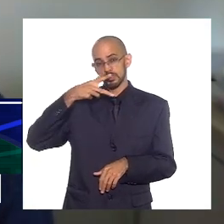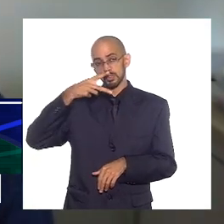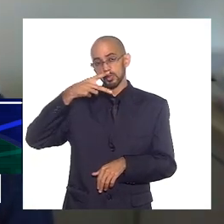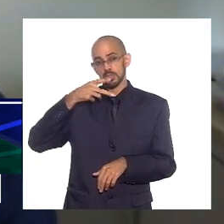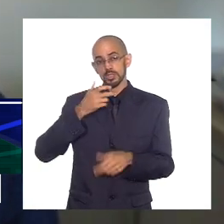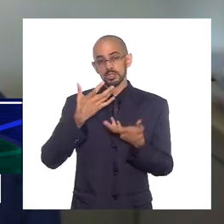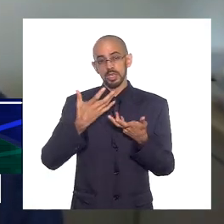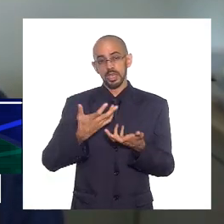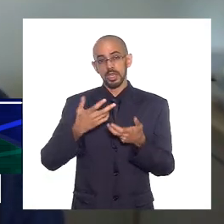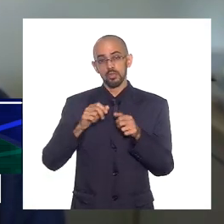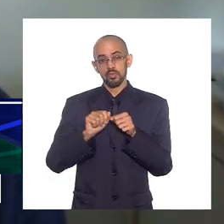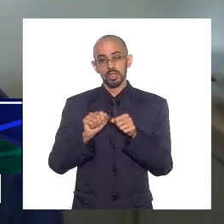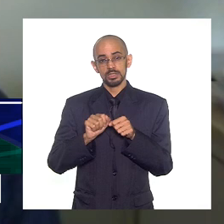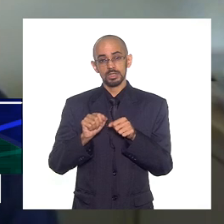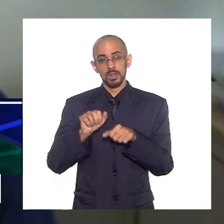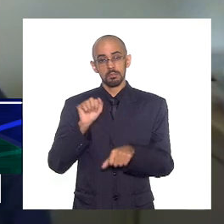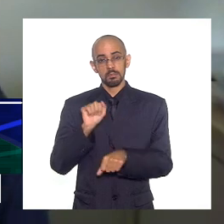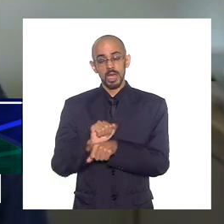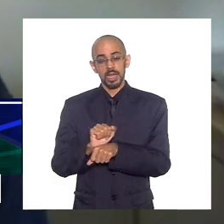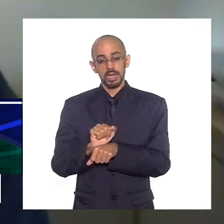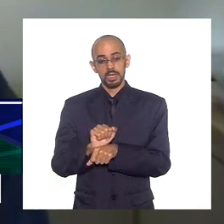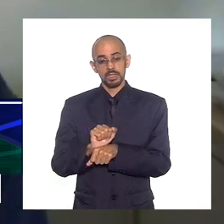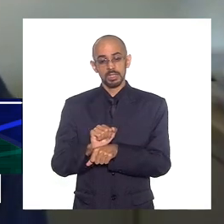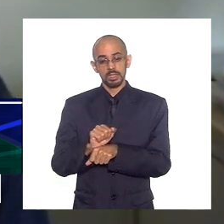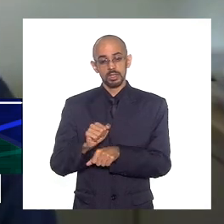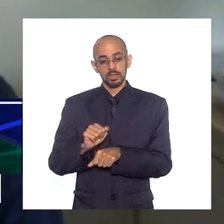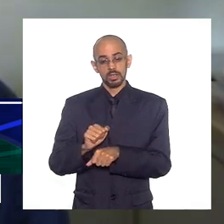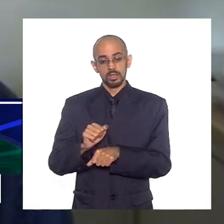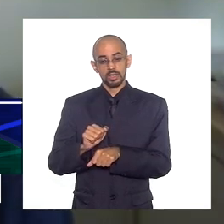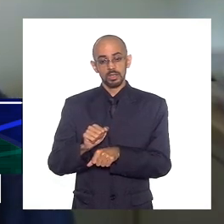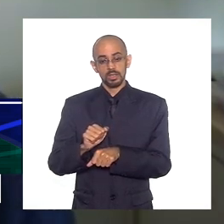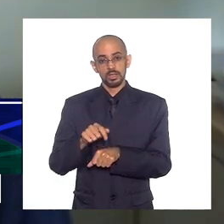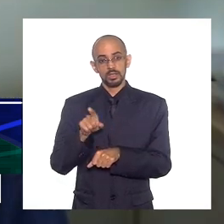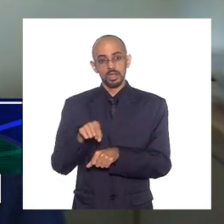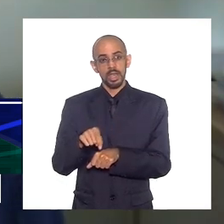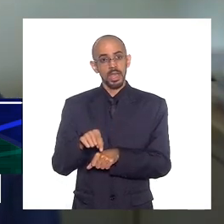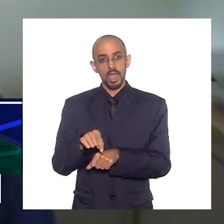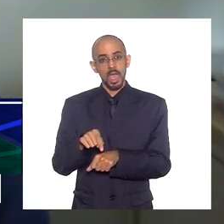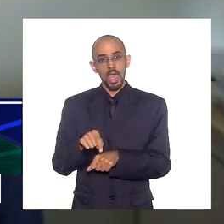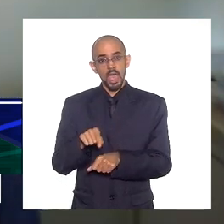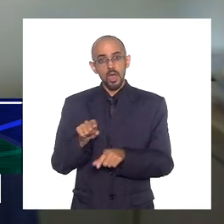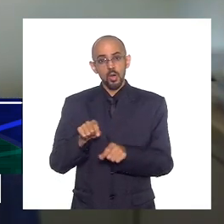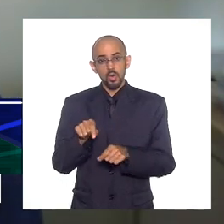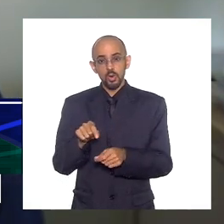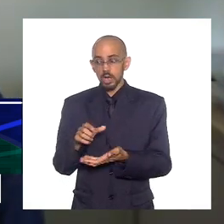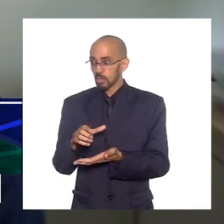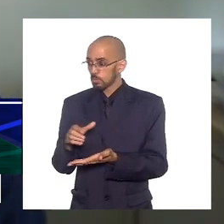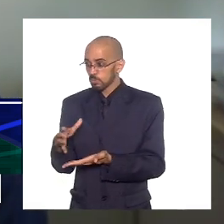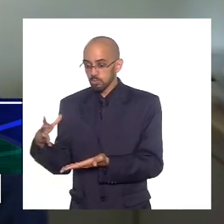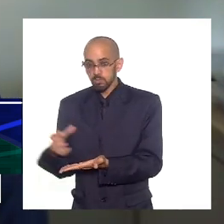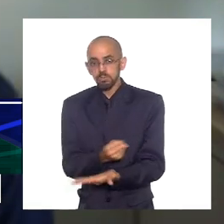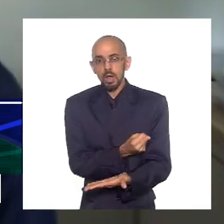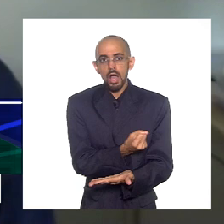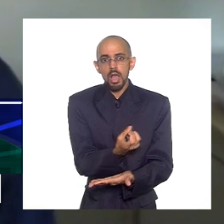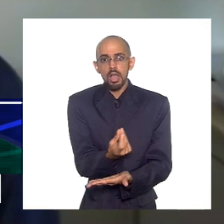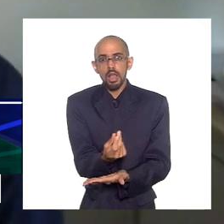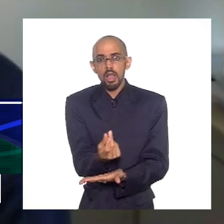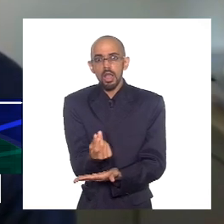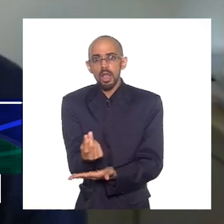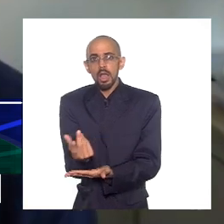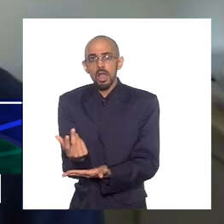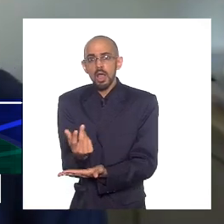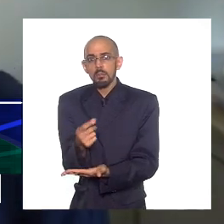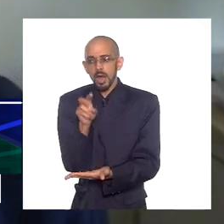fazer blitz, tipo operação caça-níquel de inspeção veicular, para ver